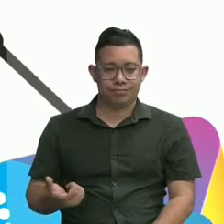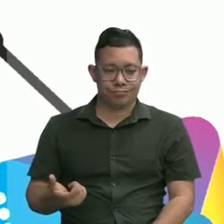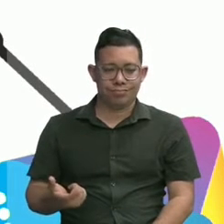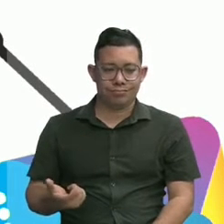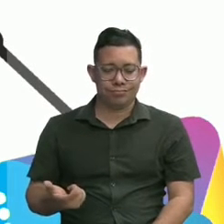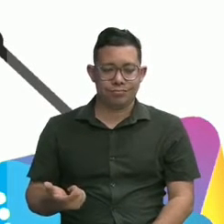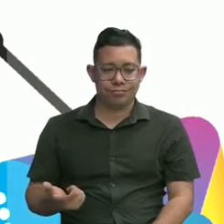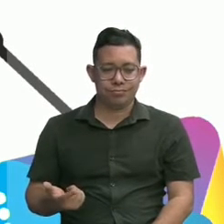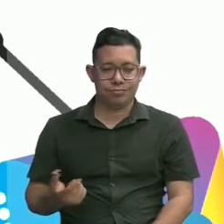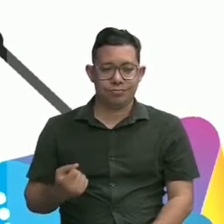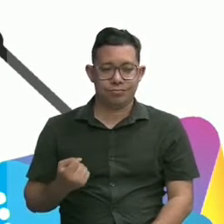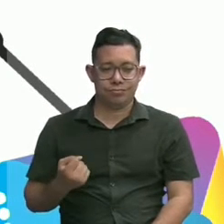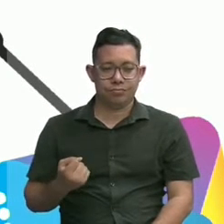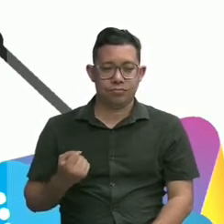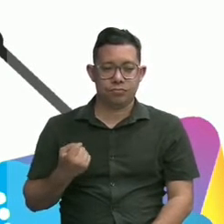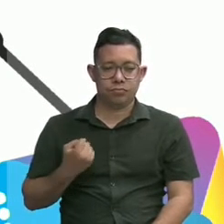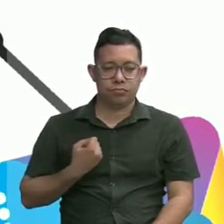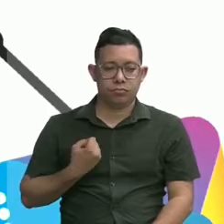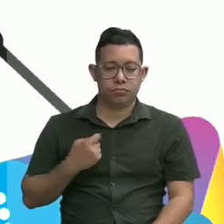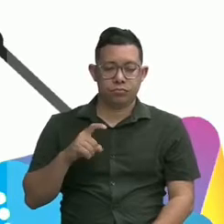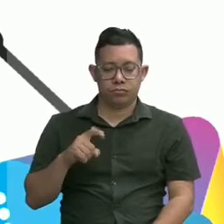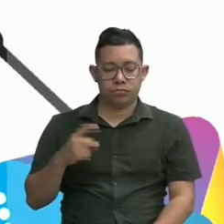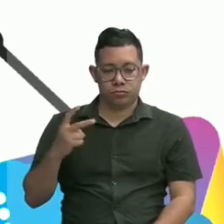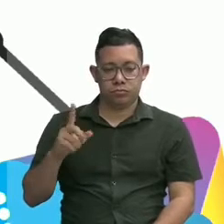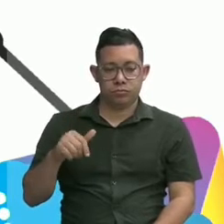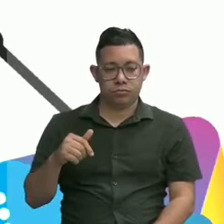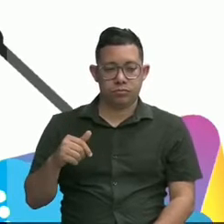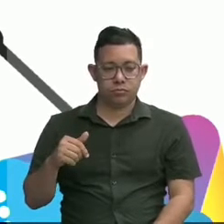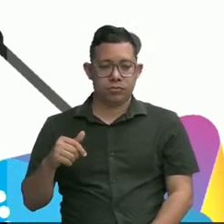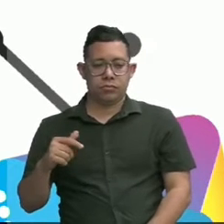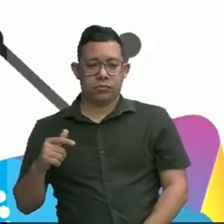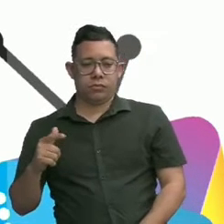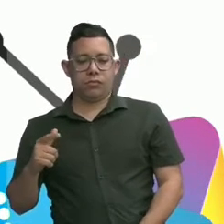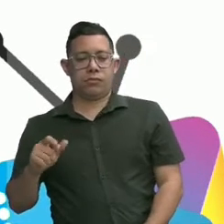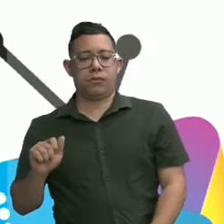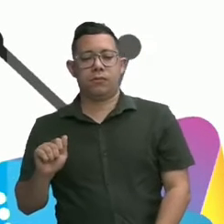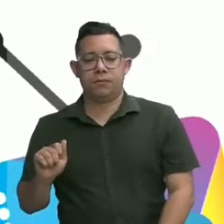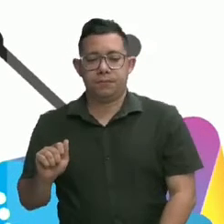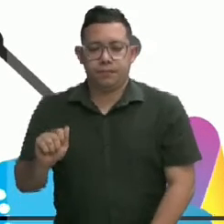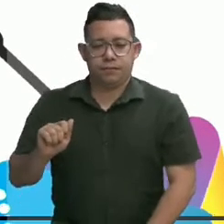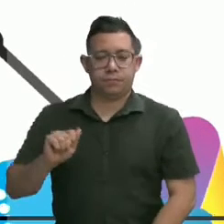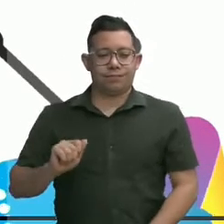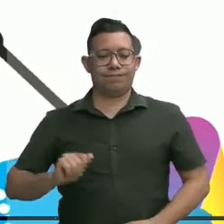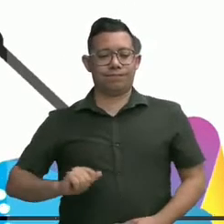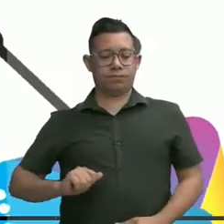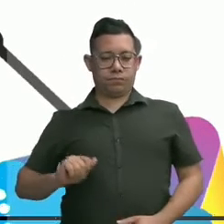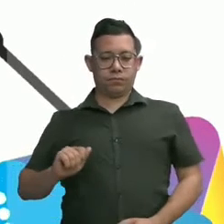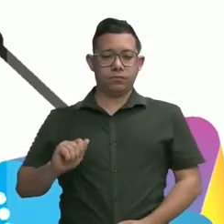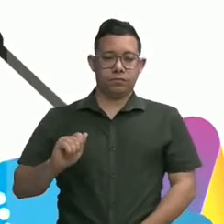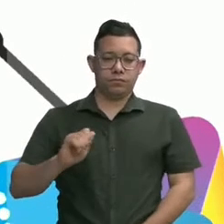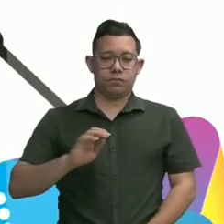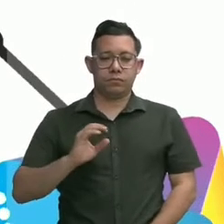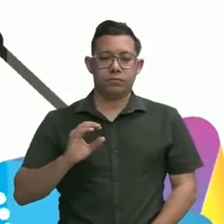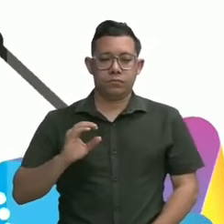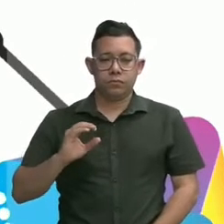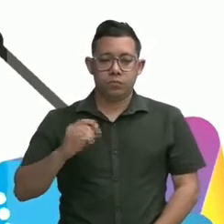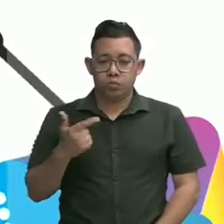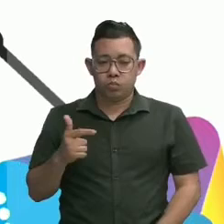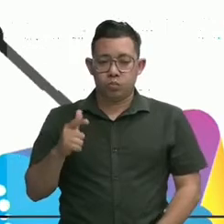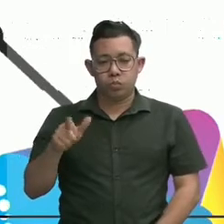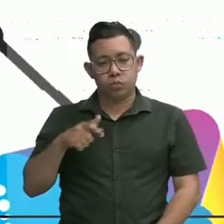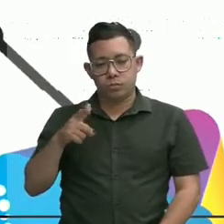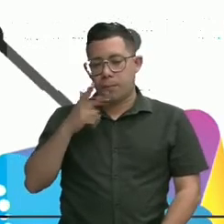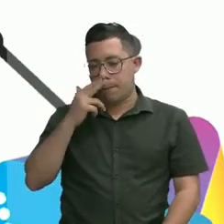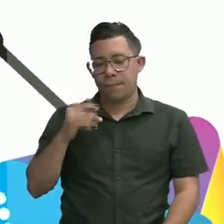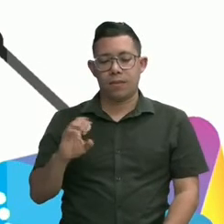vendo eu tenho o número ligado ao x ao quadrado ó tá vendo aqui ó que é um terço e ligado ao x eu não tenho então veio